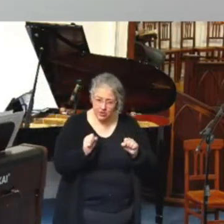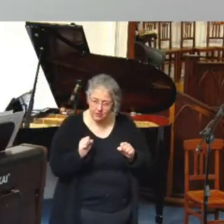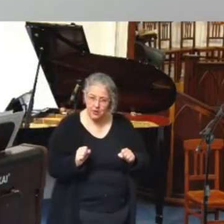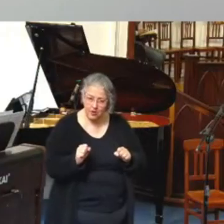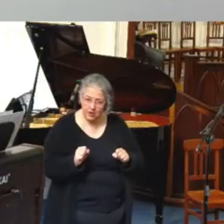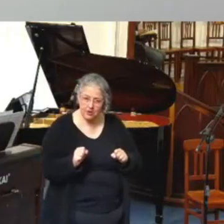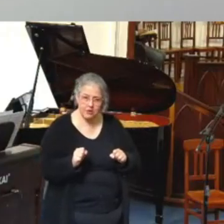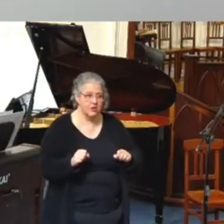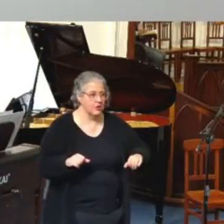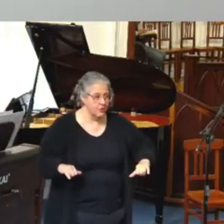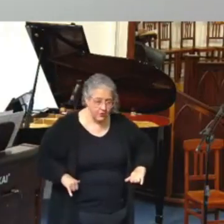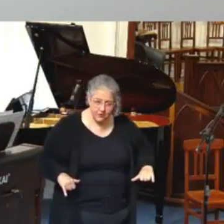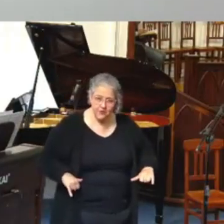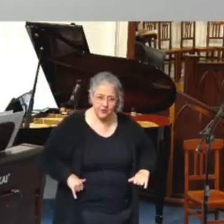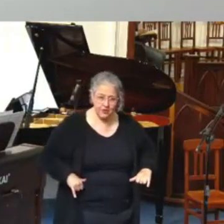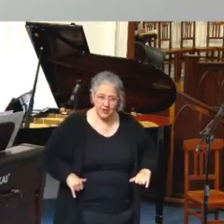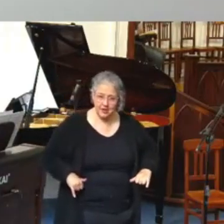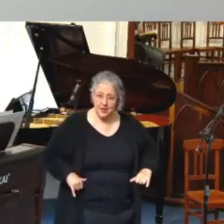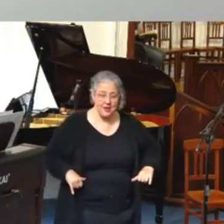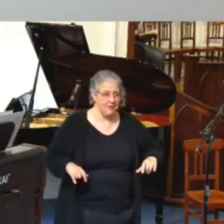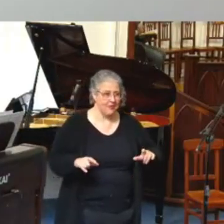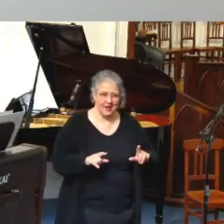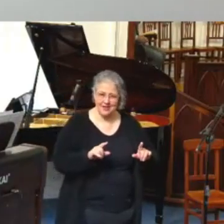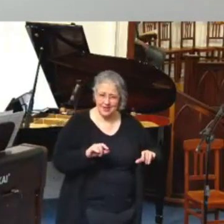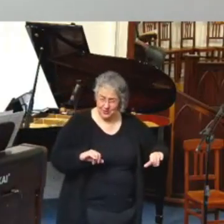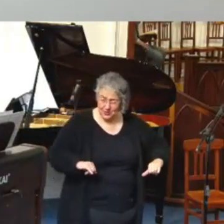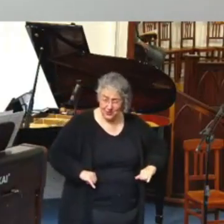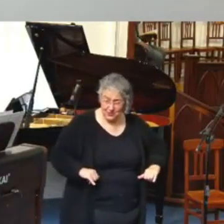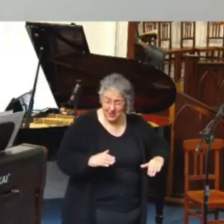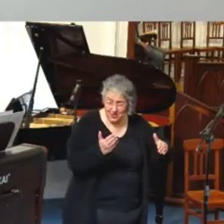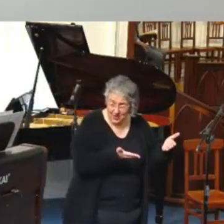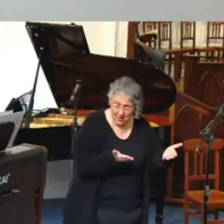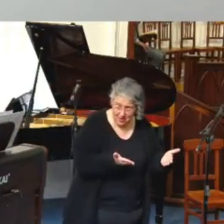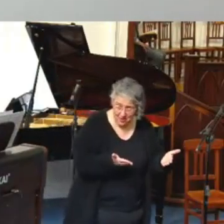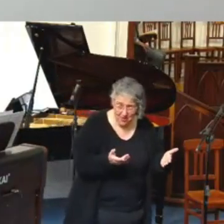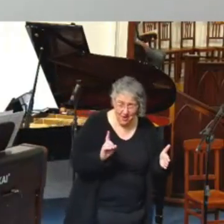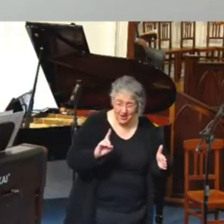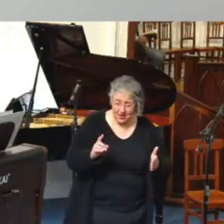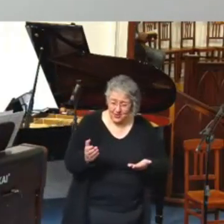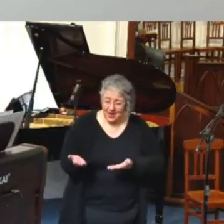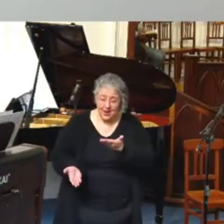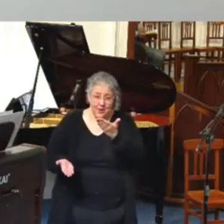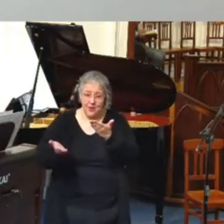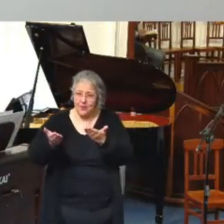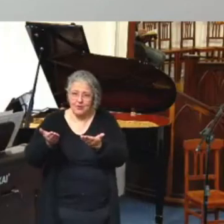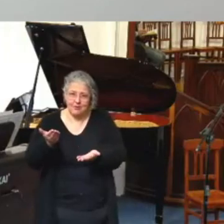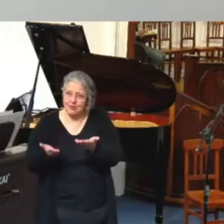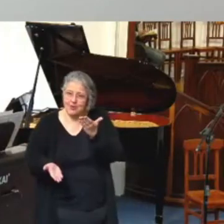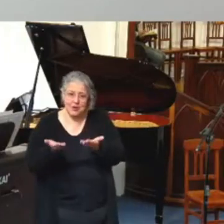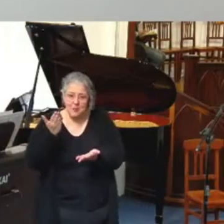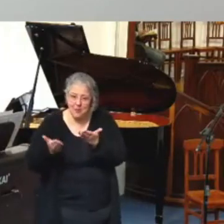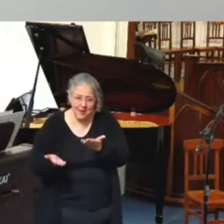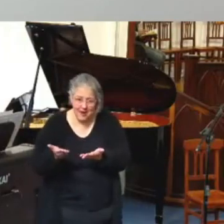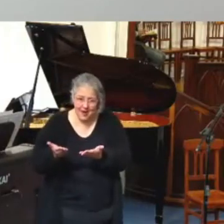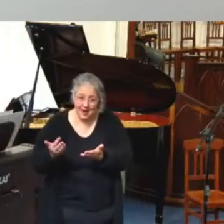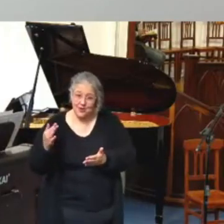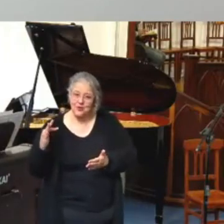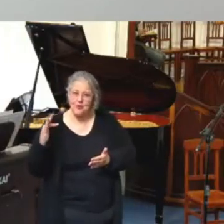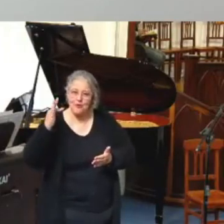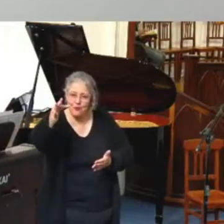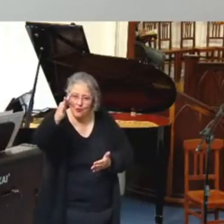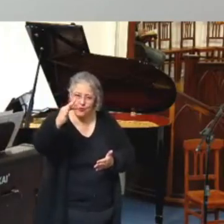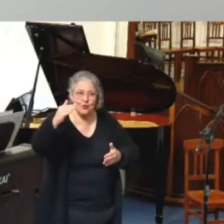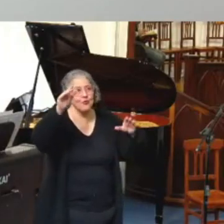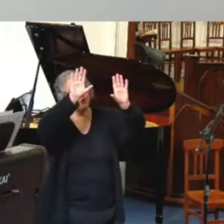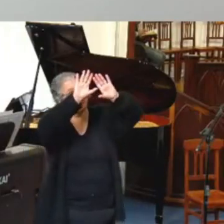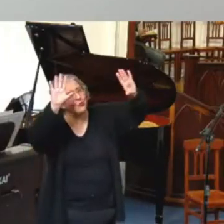comparação. Ou seja, Deus tarda, mas não falha. Mas no tempo em que aguarda,